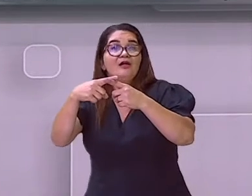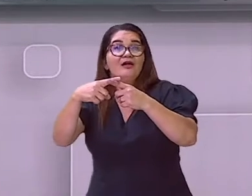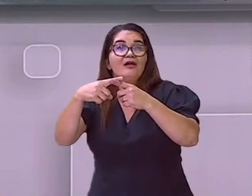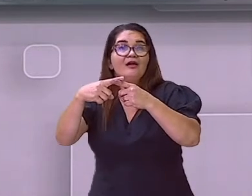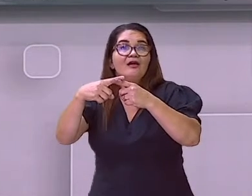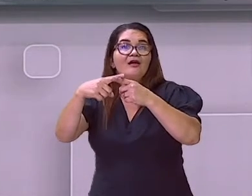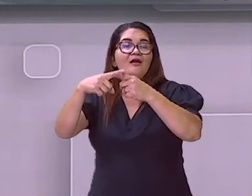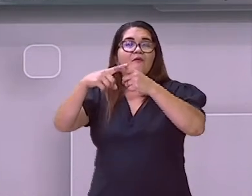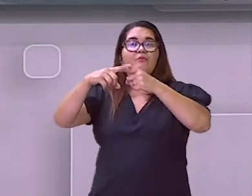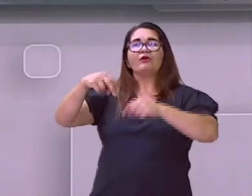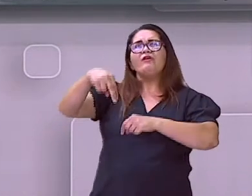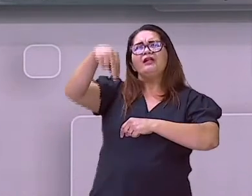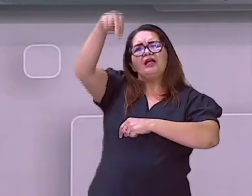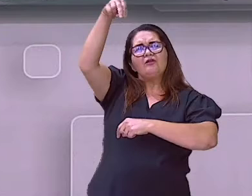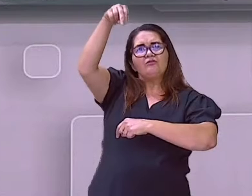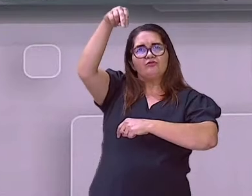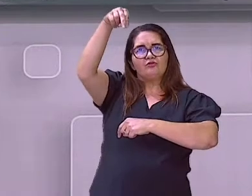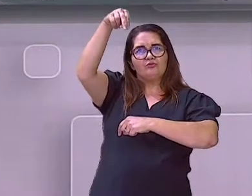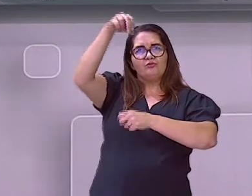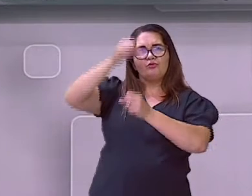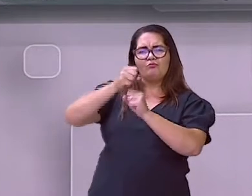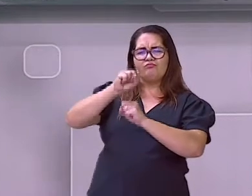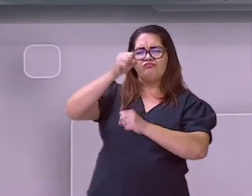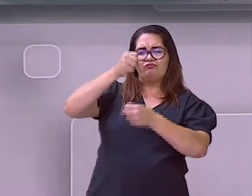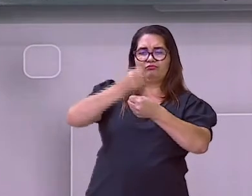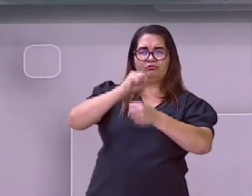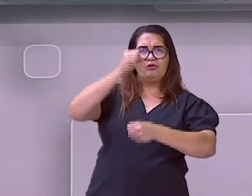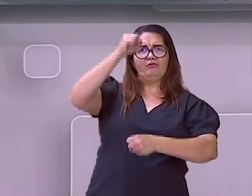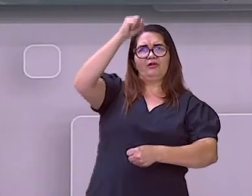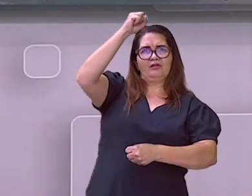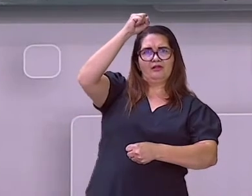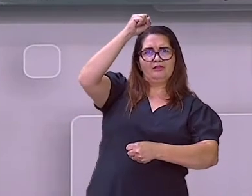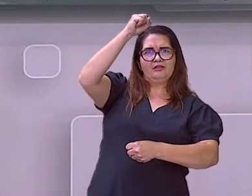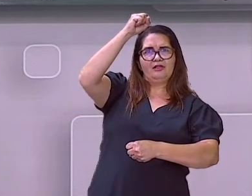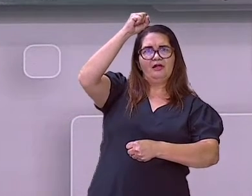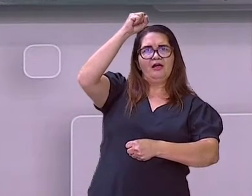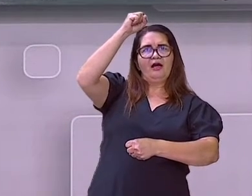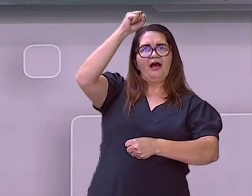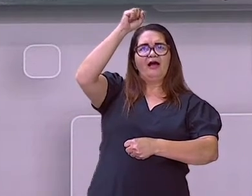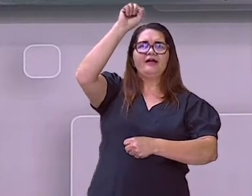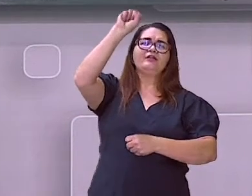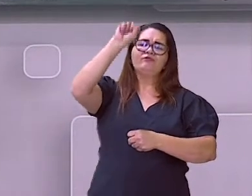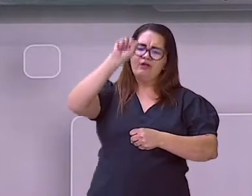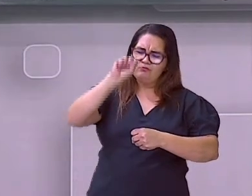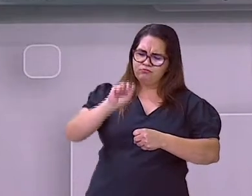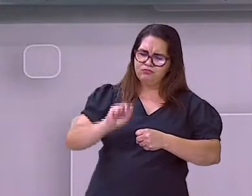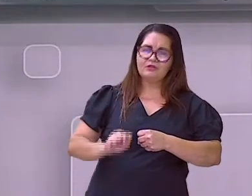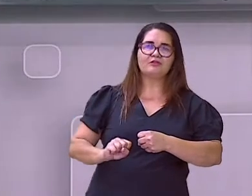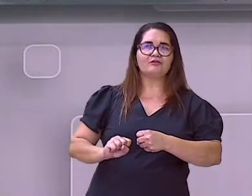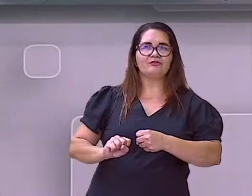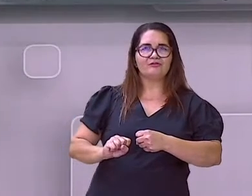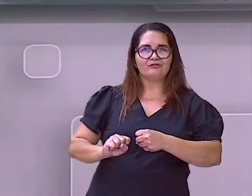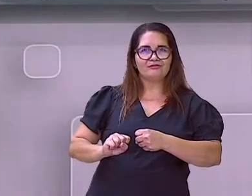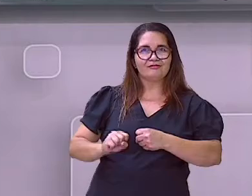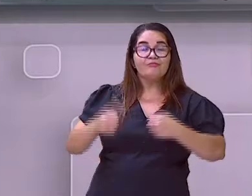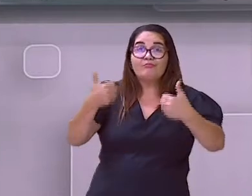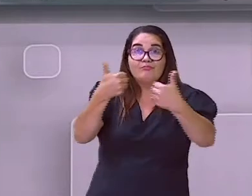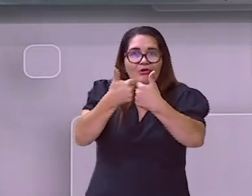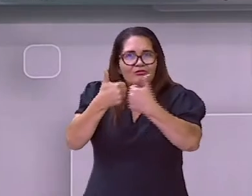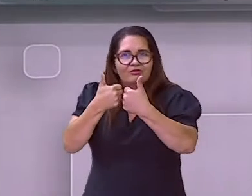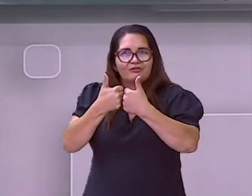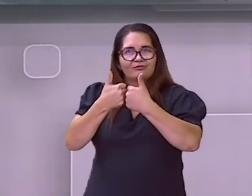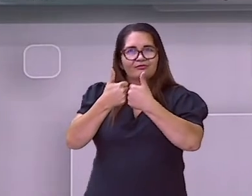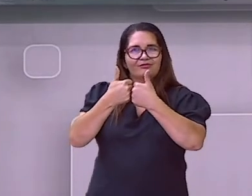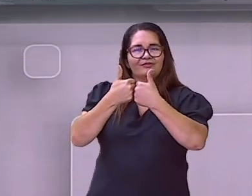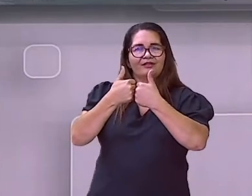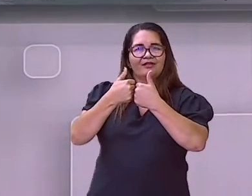desde o norte até chegar bem próximo do Polo Sul. E isso vai conferir que